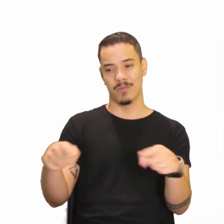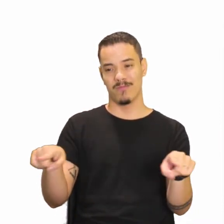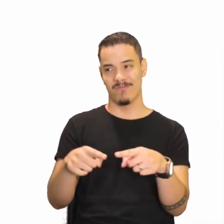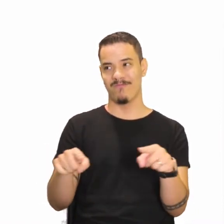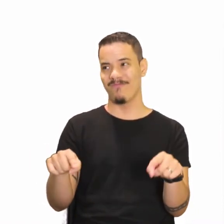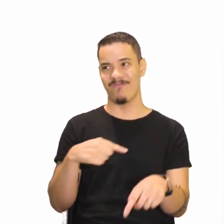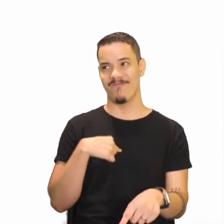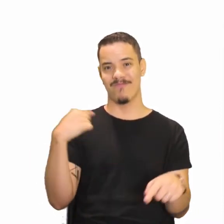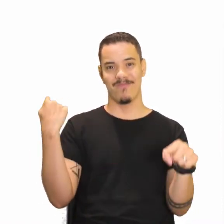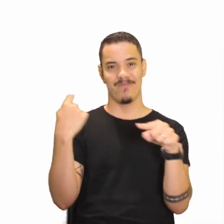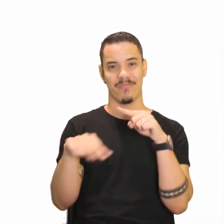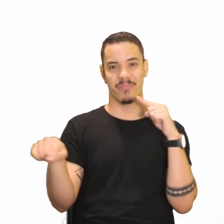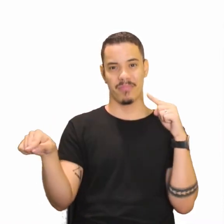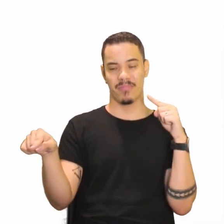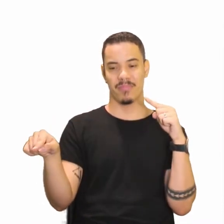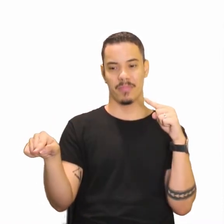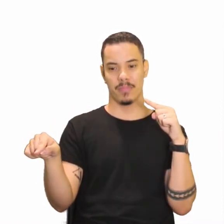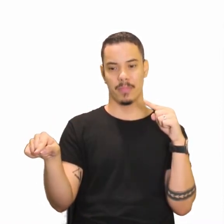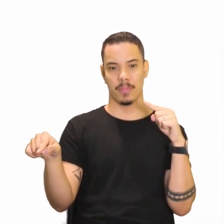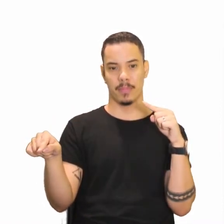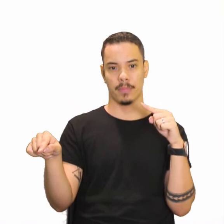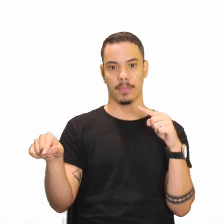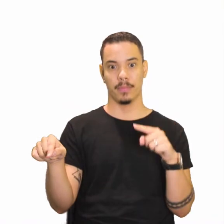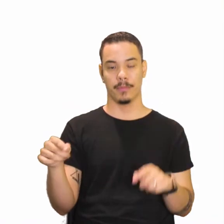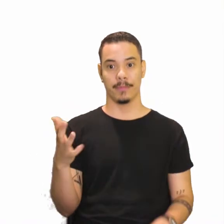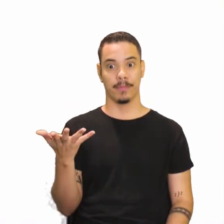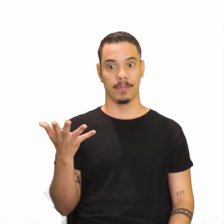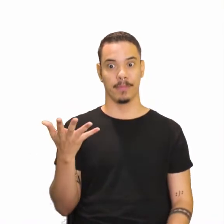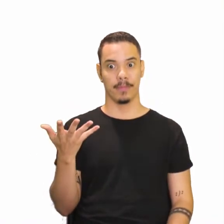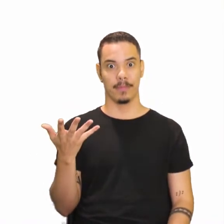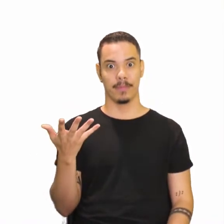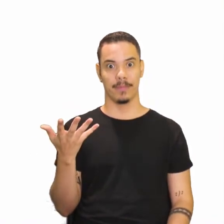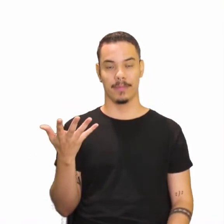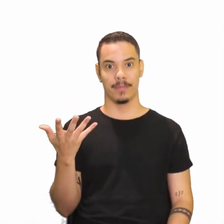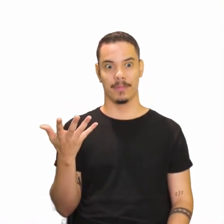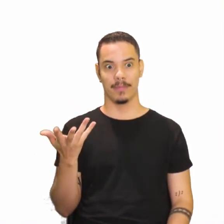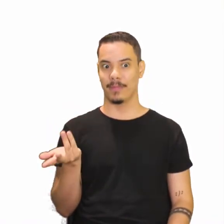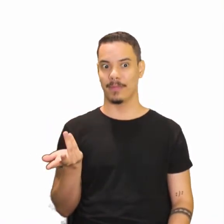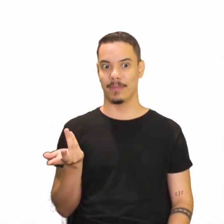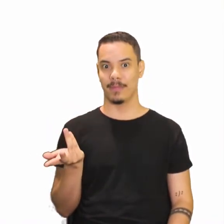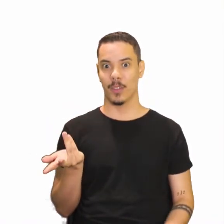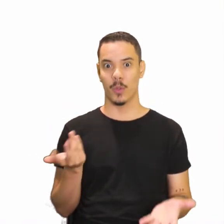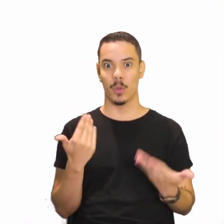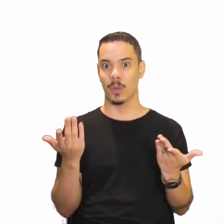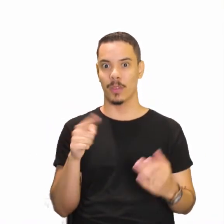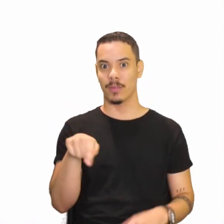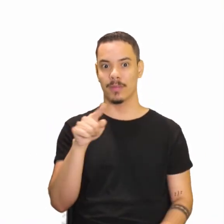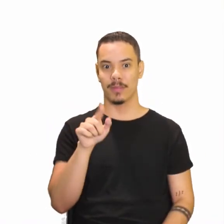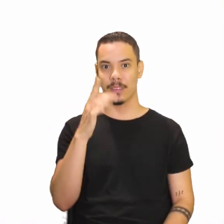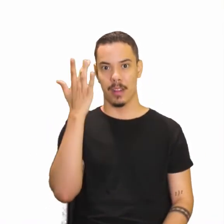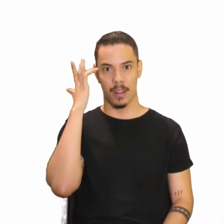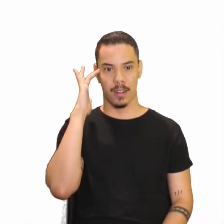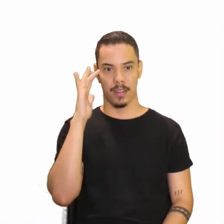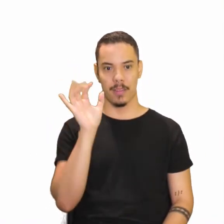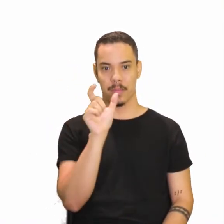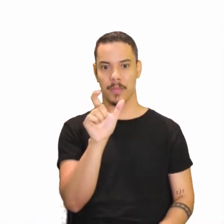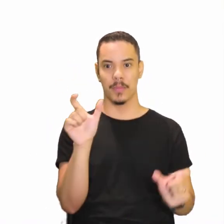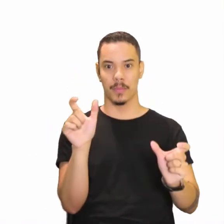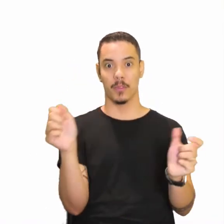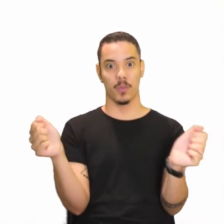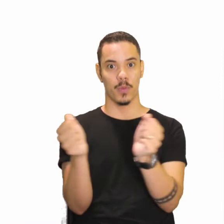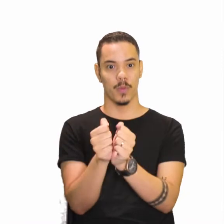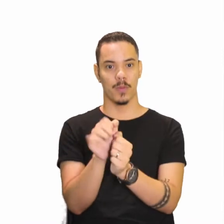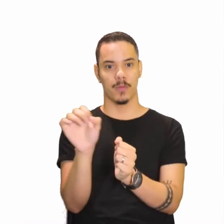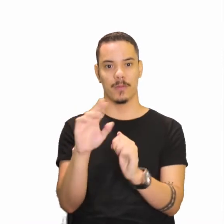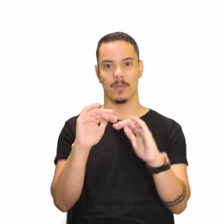Olha só, afim. E aí, meu Deus do céu, amadinha, esse afim é